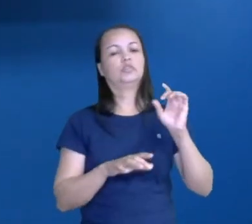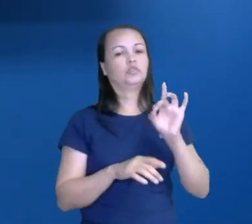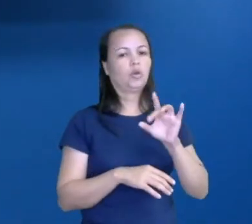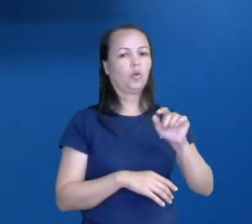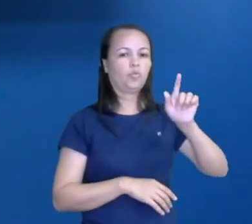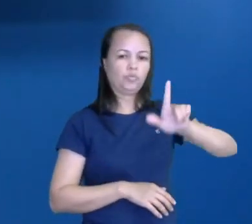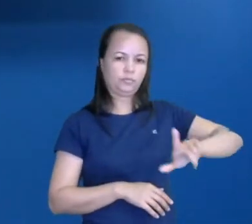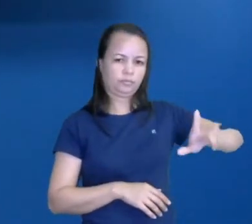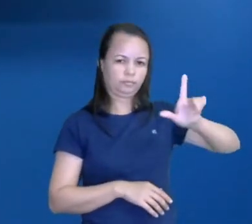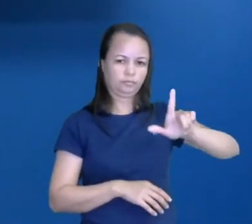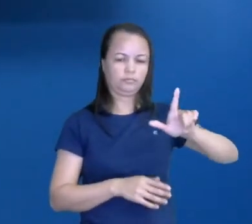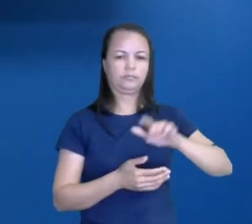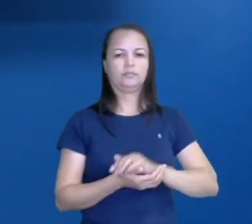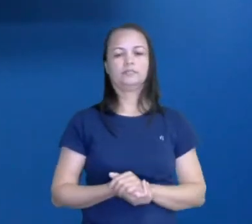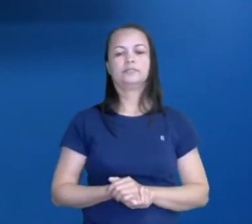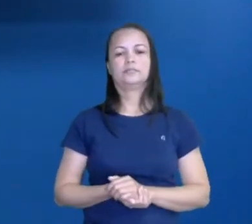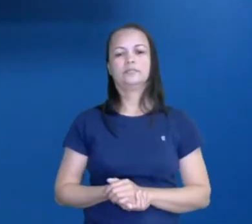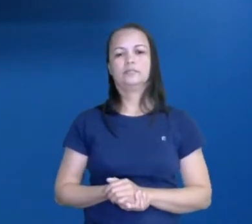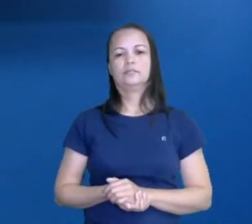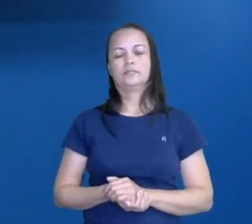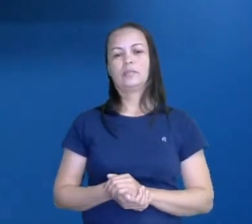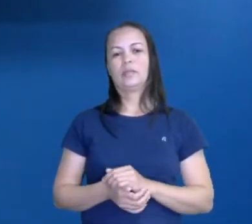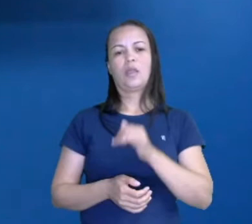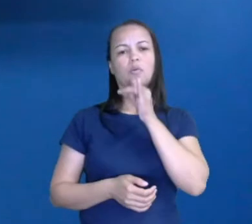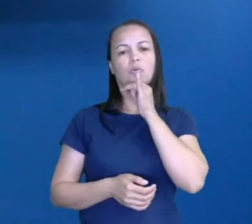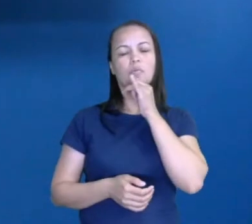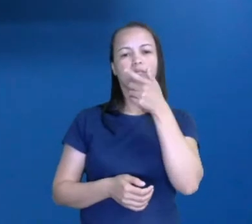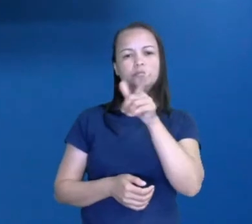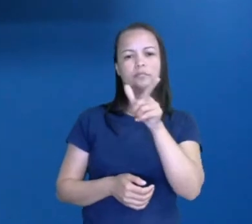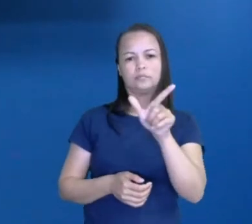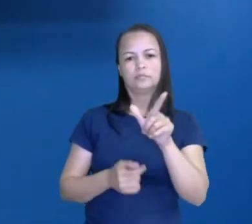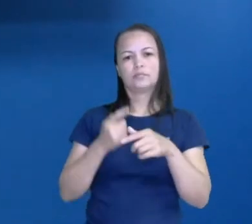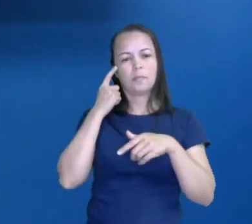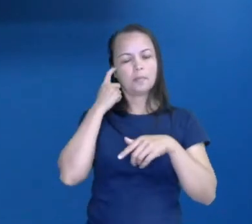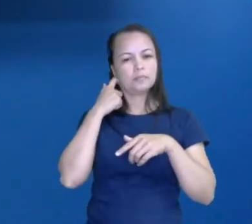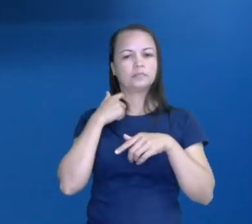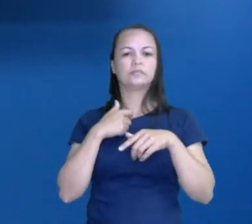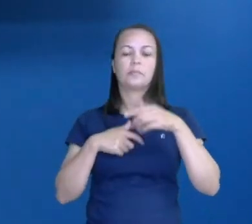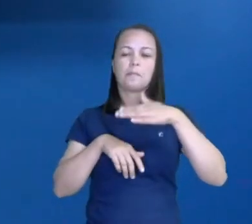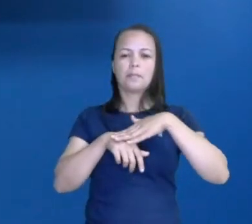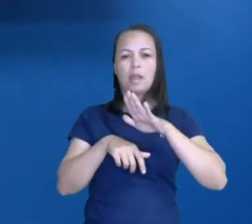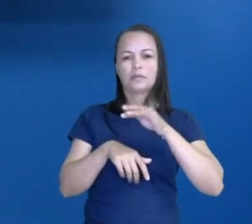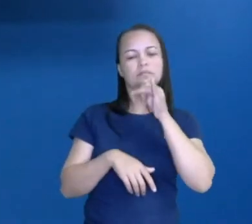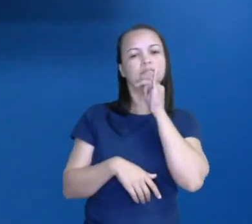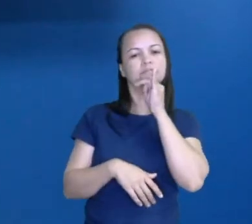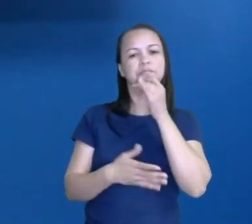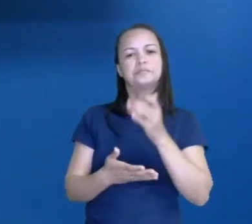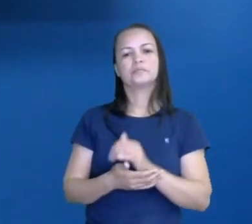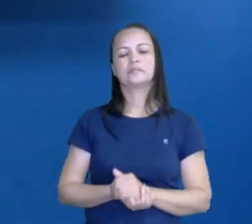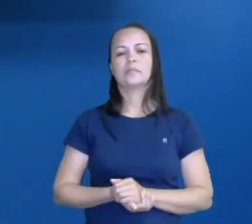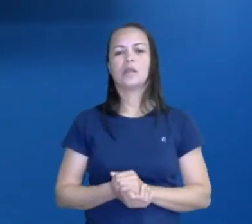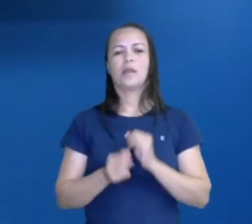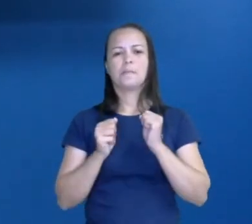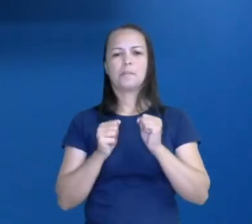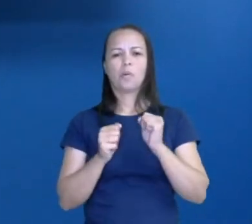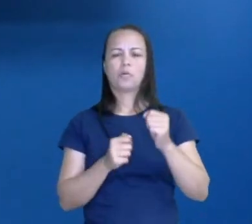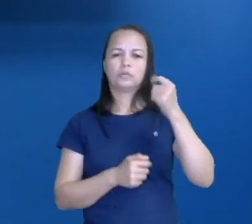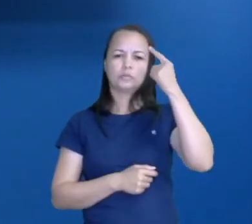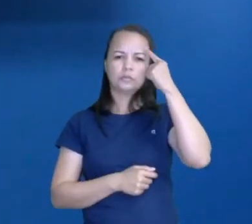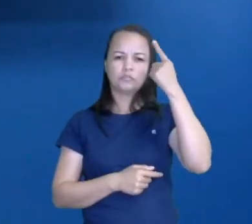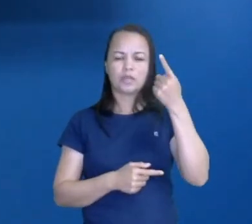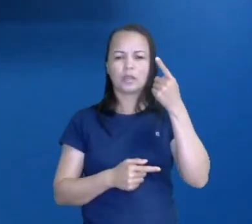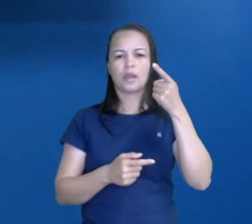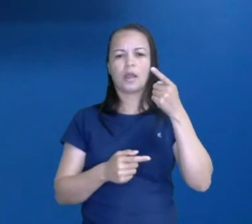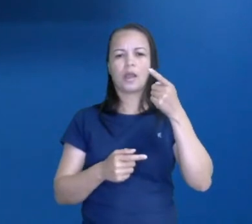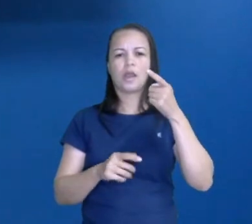sentido literal. Vamos dar outro exemplo aqui. Mais exemplos de como a gente pode identificar isso no dia a dia